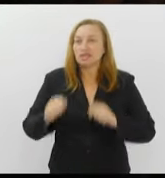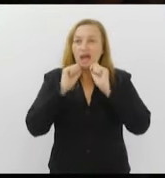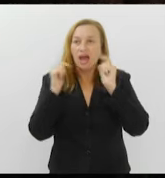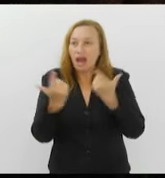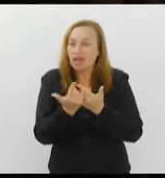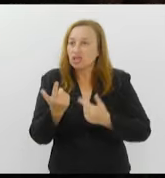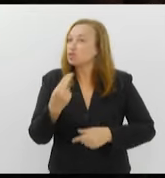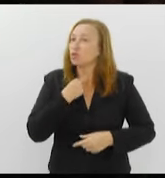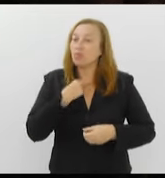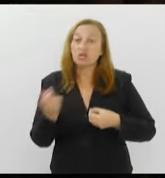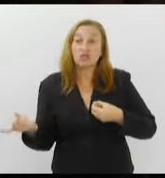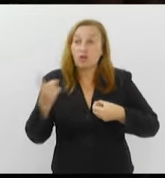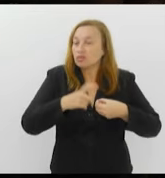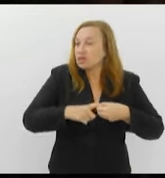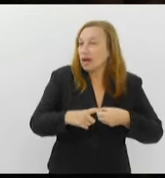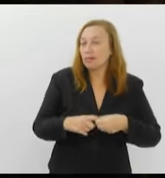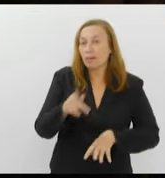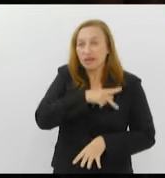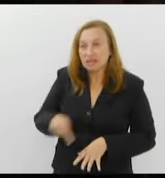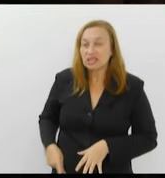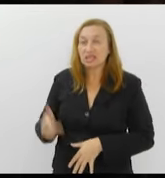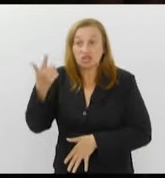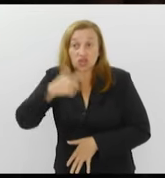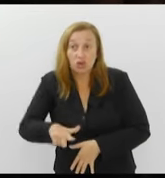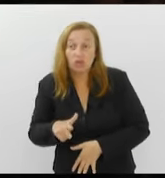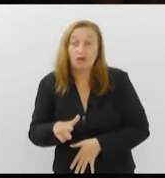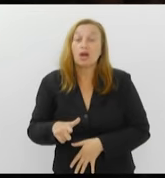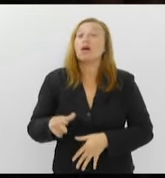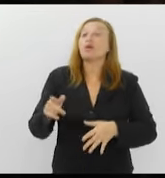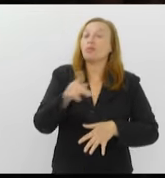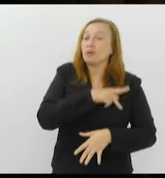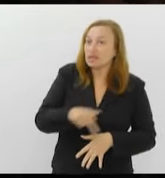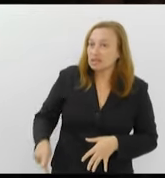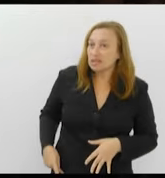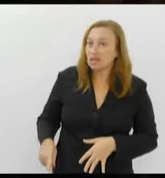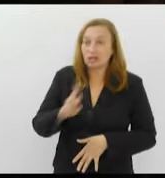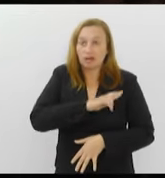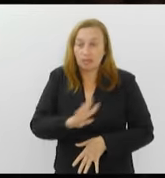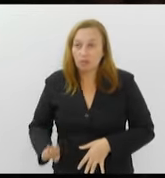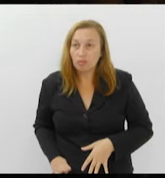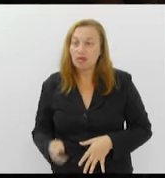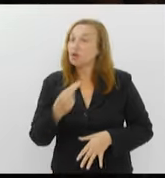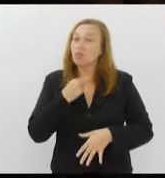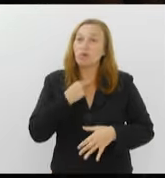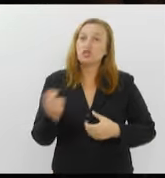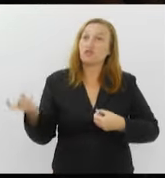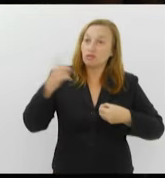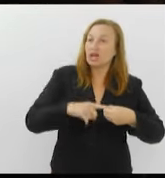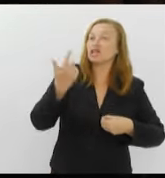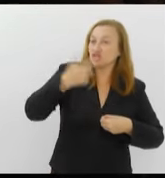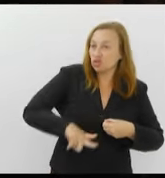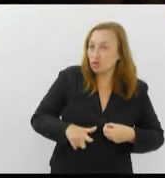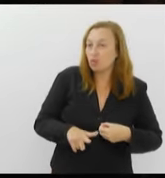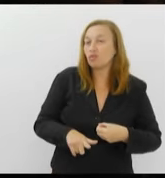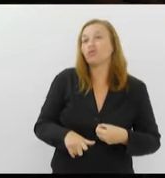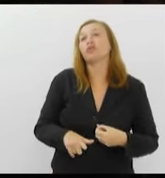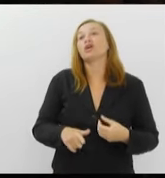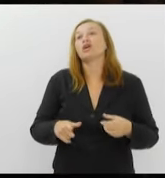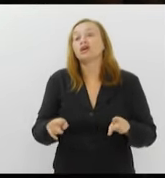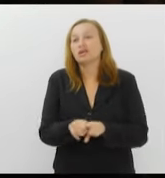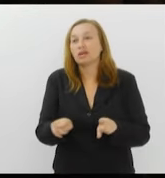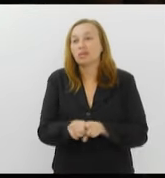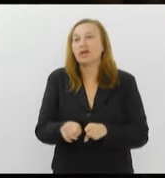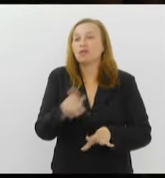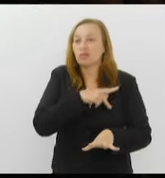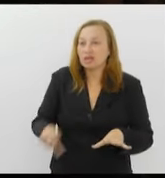Congresso Nacional não possa se reeleger para mais de uma recondução e o presidente dos conselhos, que são os espaços justamente da sociedade